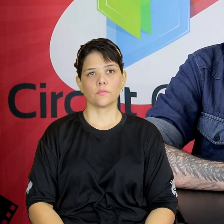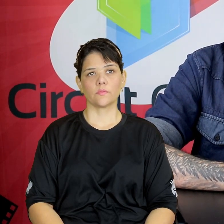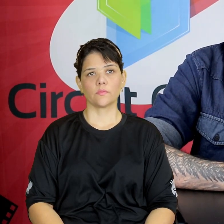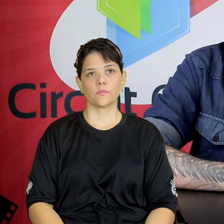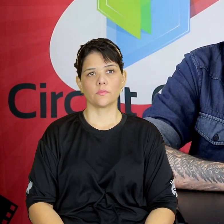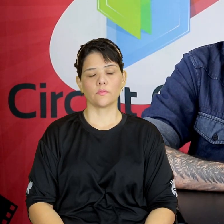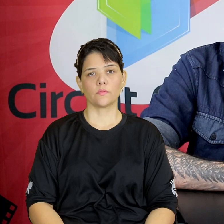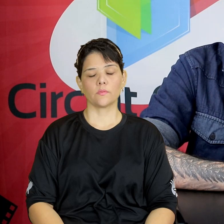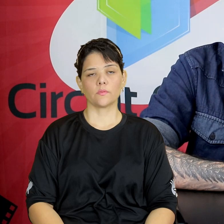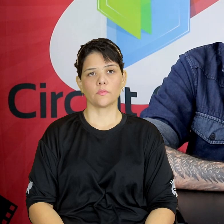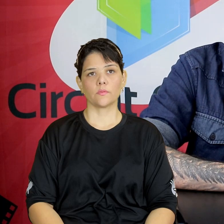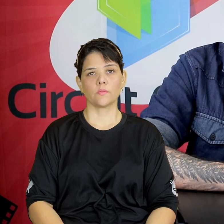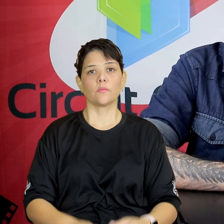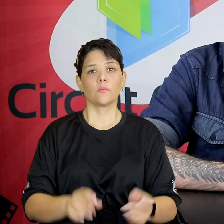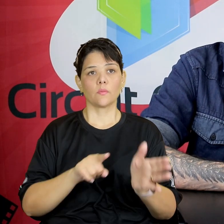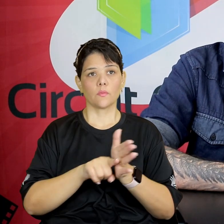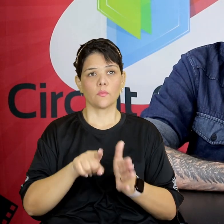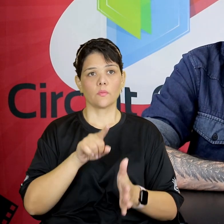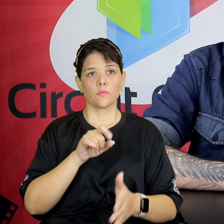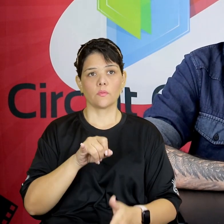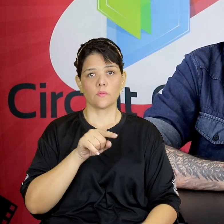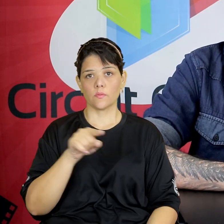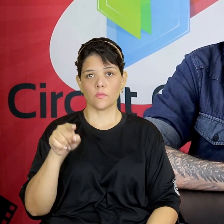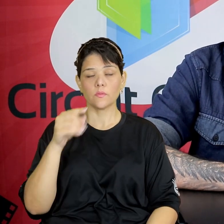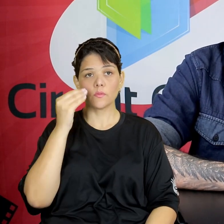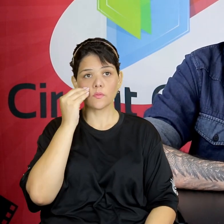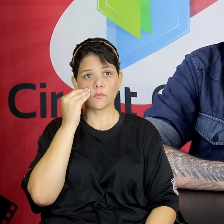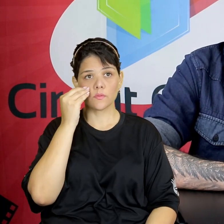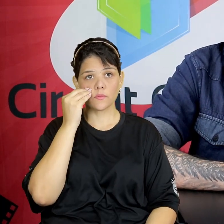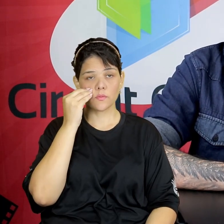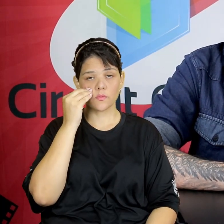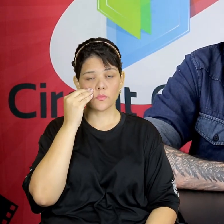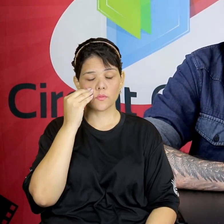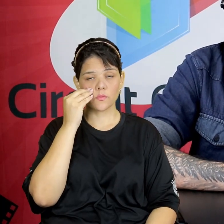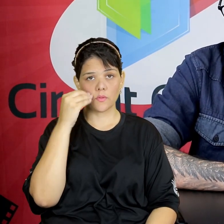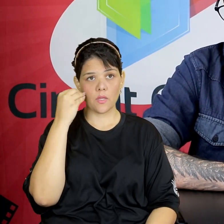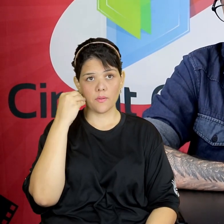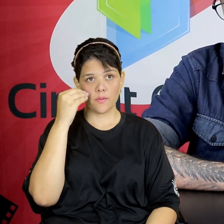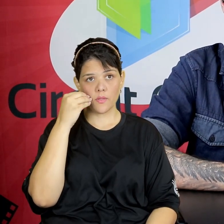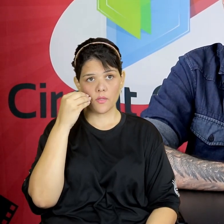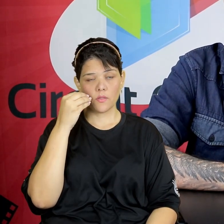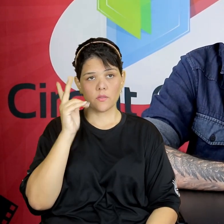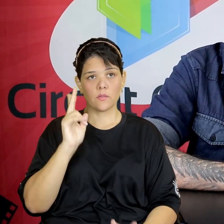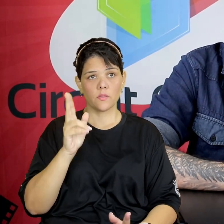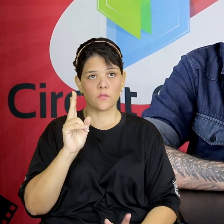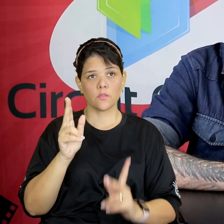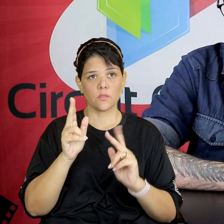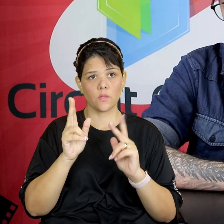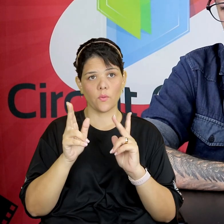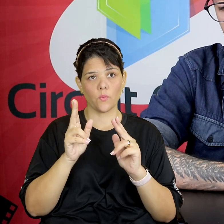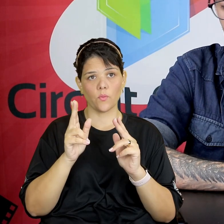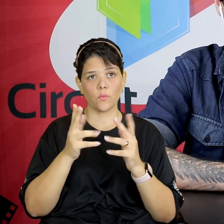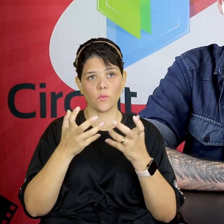Alguém tem alguma experiência com edição, alguma coisa assim?